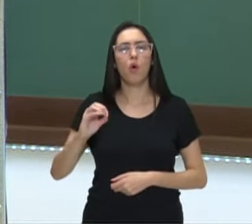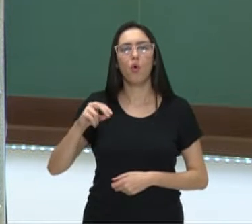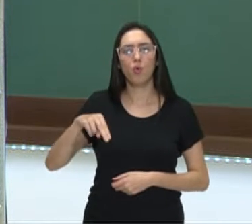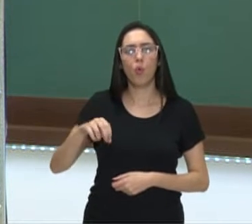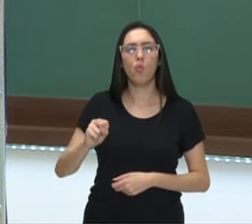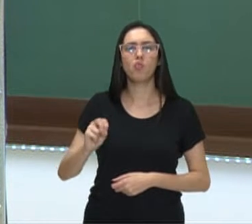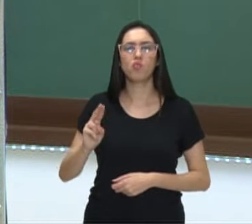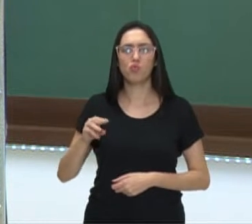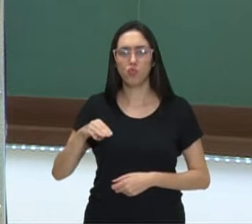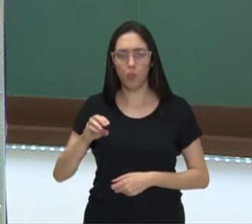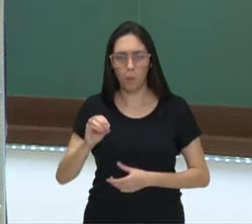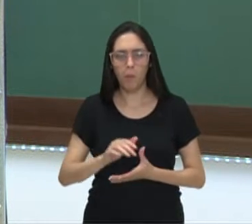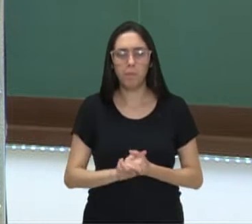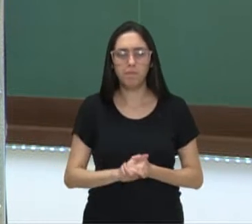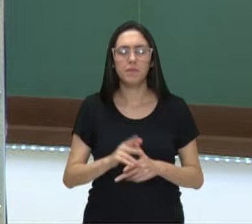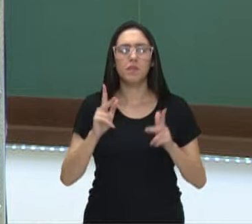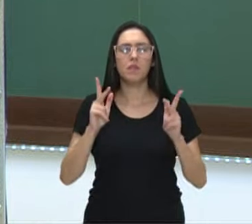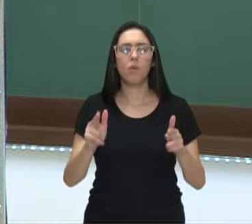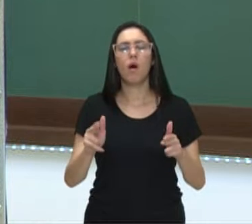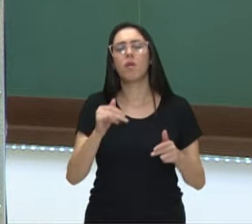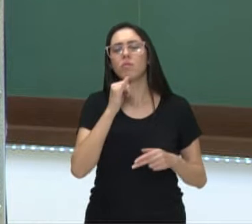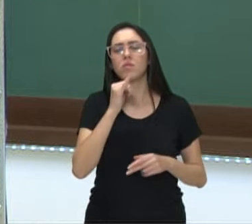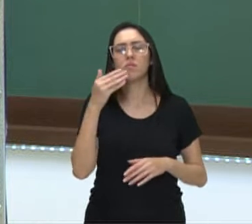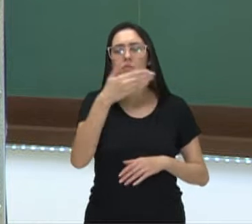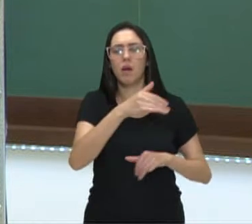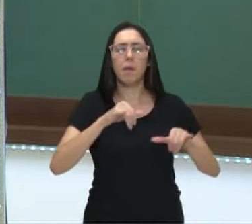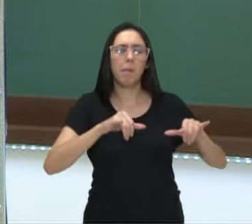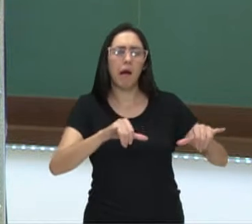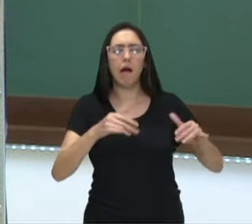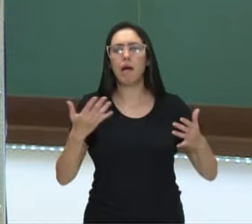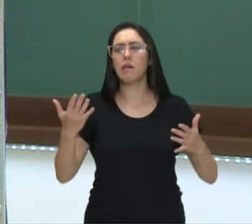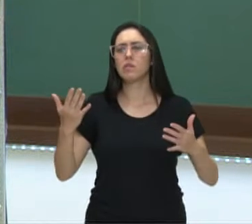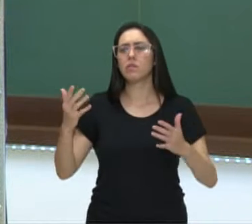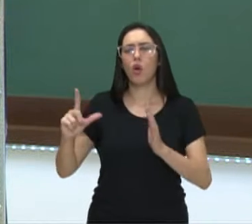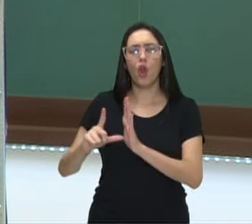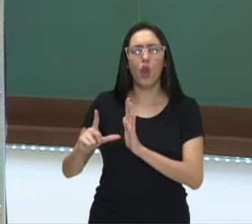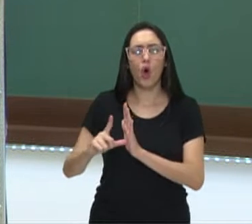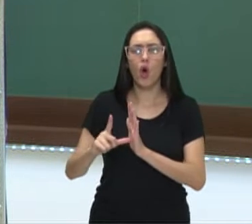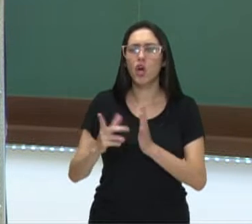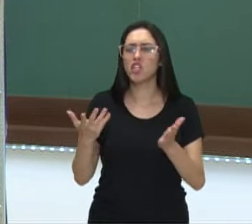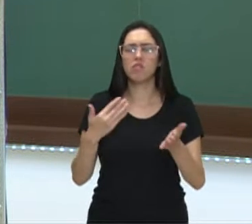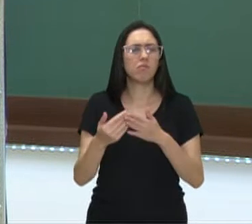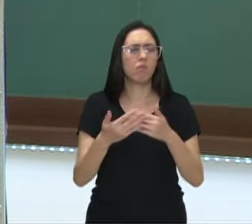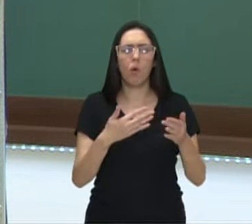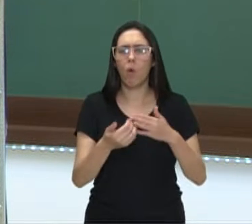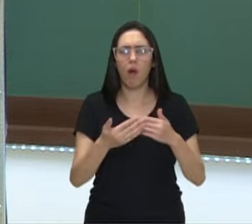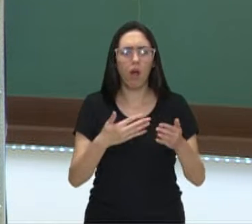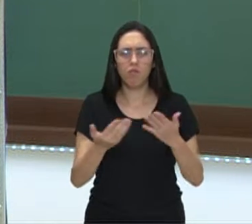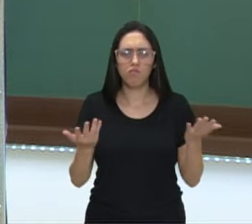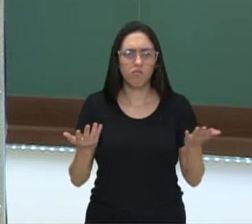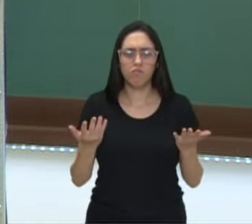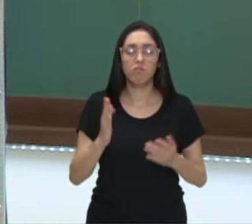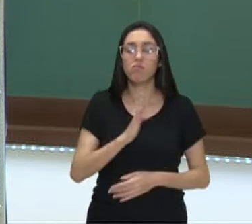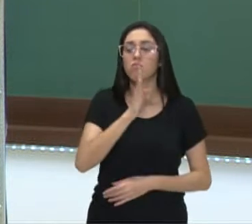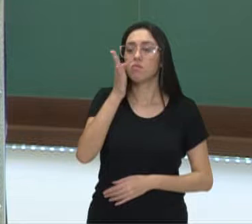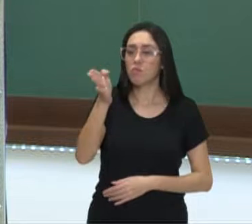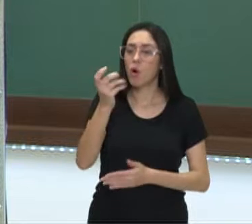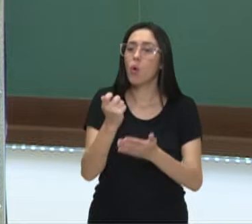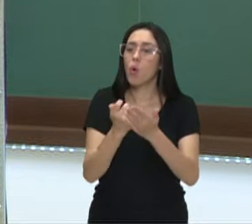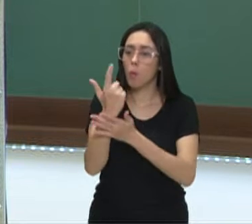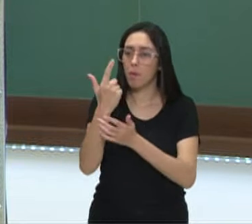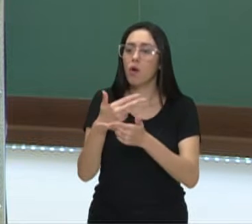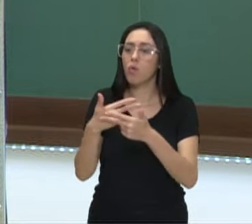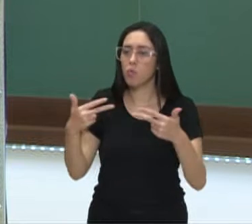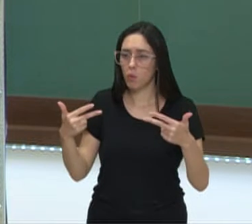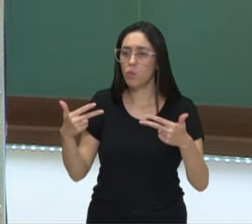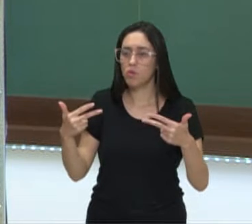mesma forma que quando vamos a um supermercado, vamos a uma loja de conveniência, seja ela qual for, e quando estamos adquirindo produtos,